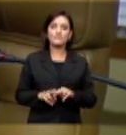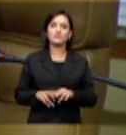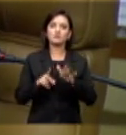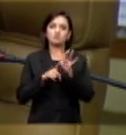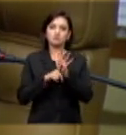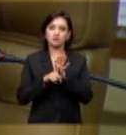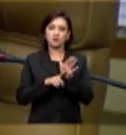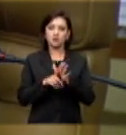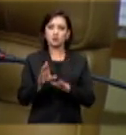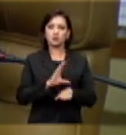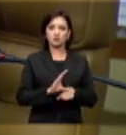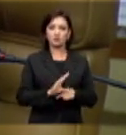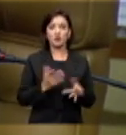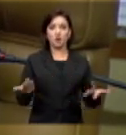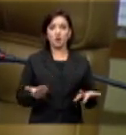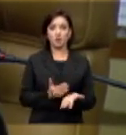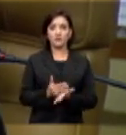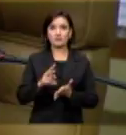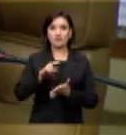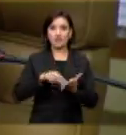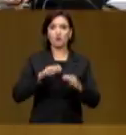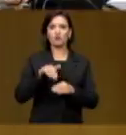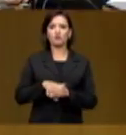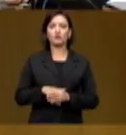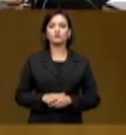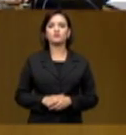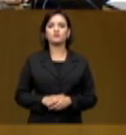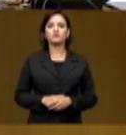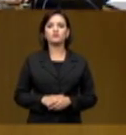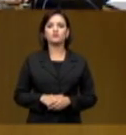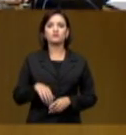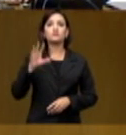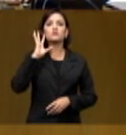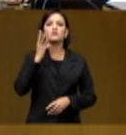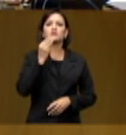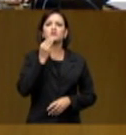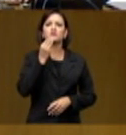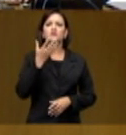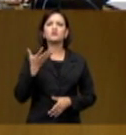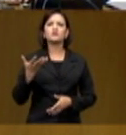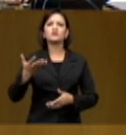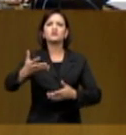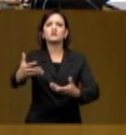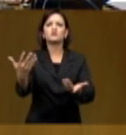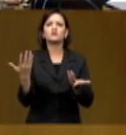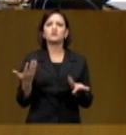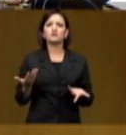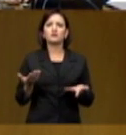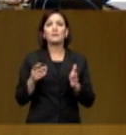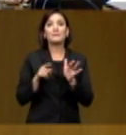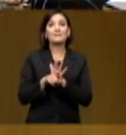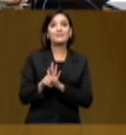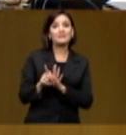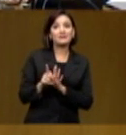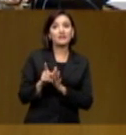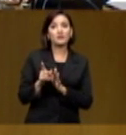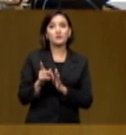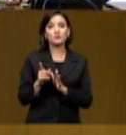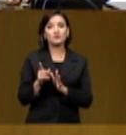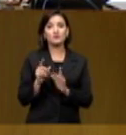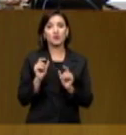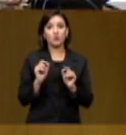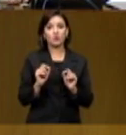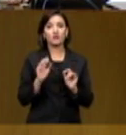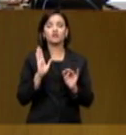matéria. Passo a leitura do voto. Ministra Carmen, isso que eu ia perguntar, Vossa Excelência. Eu vi pelo jeito. Exatamente, a Vossa Excelência